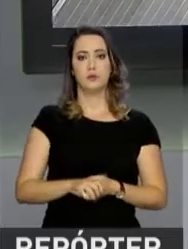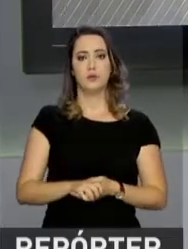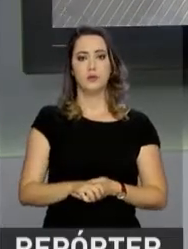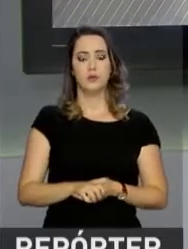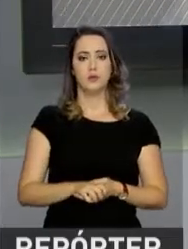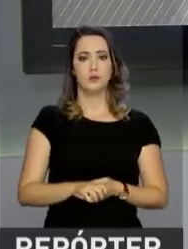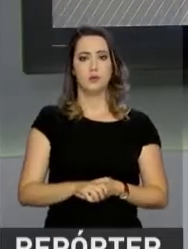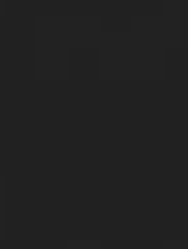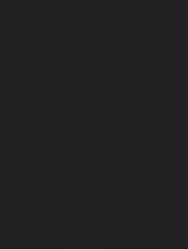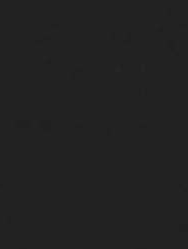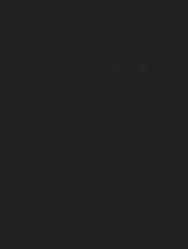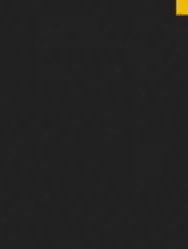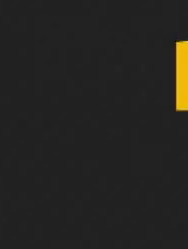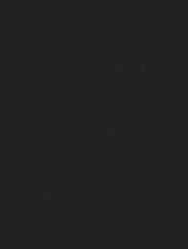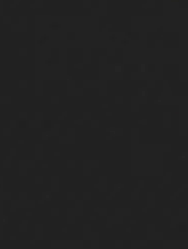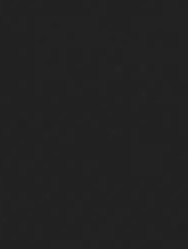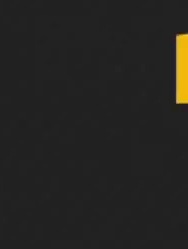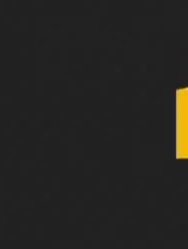federal